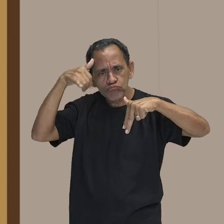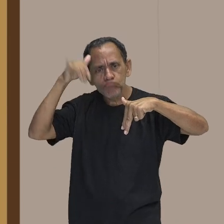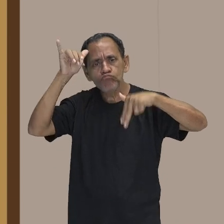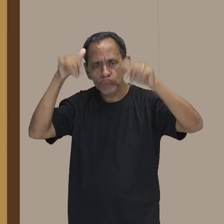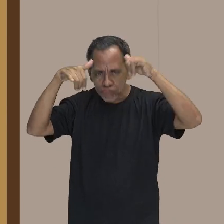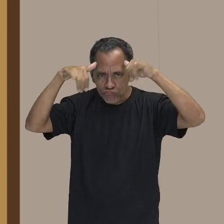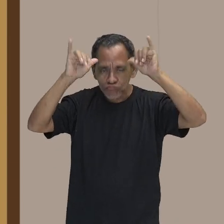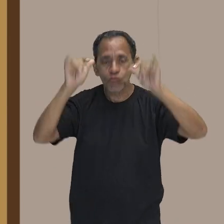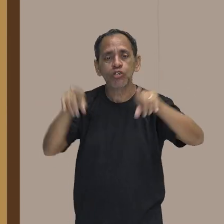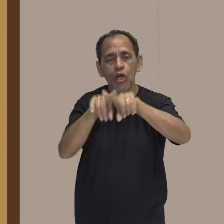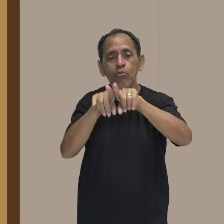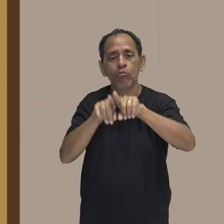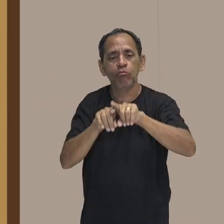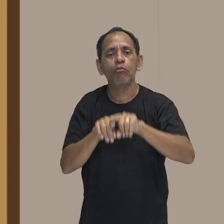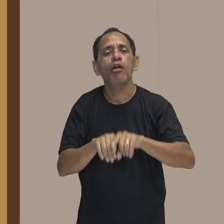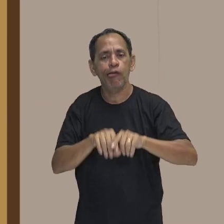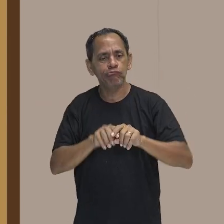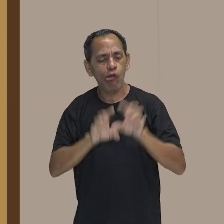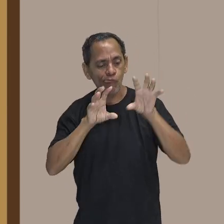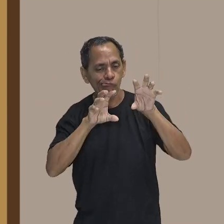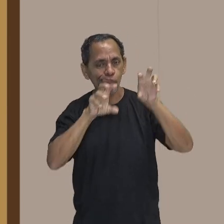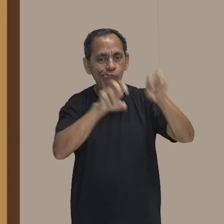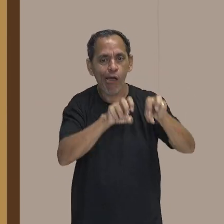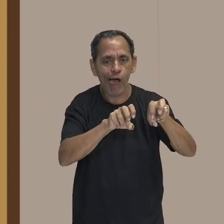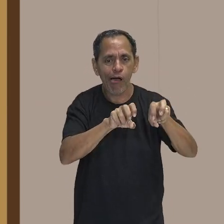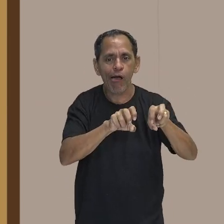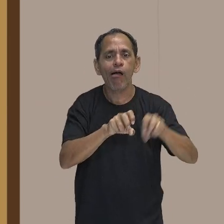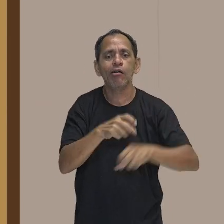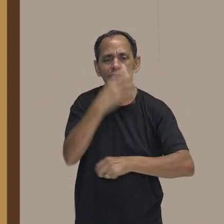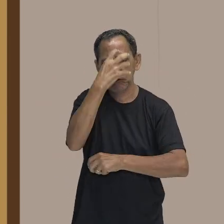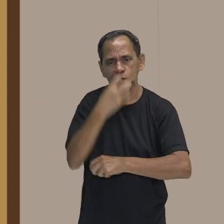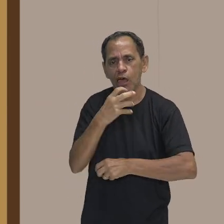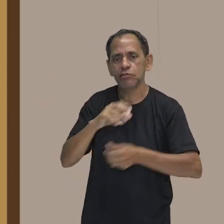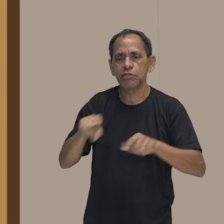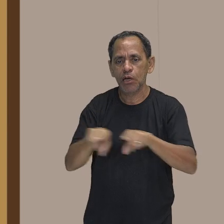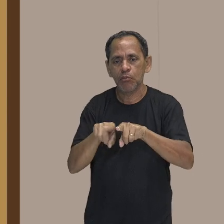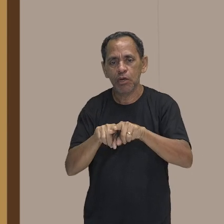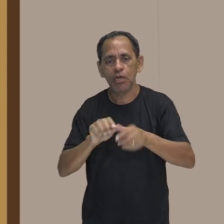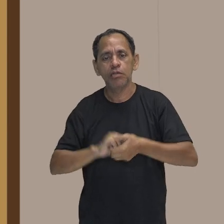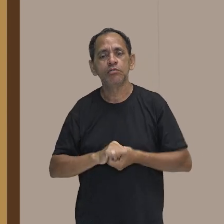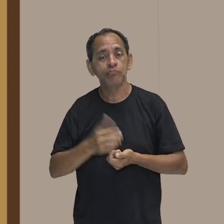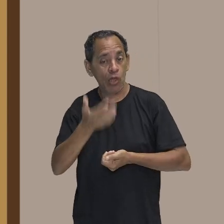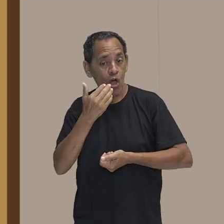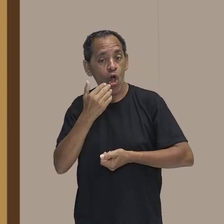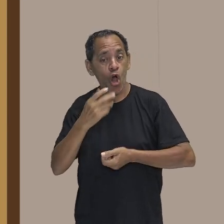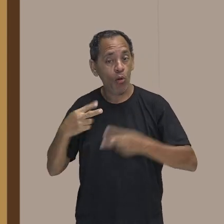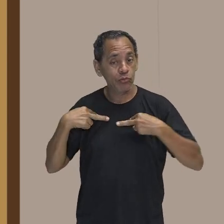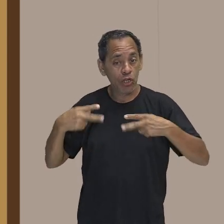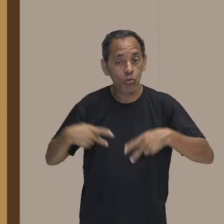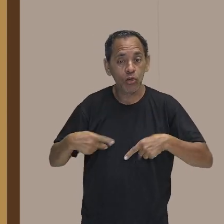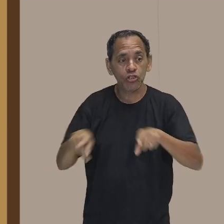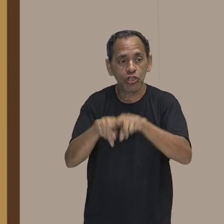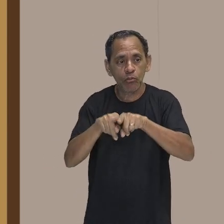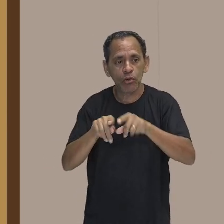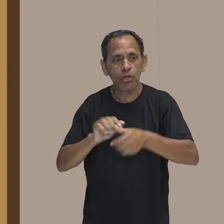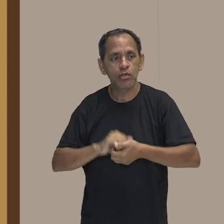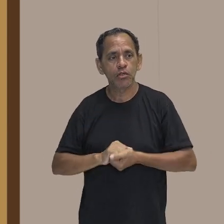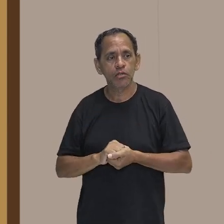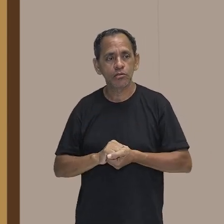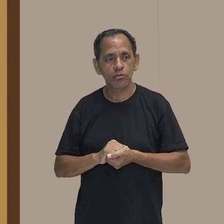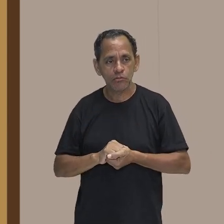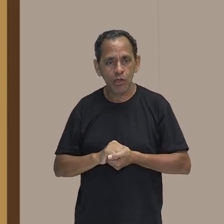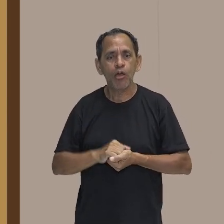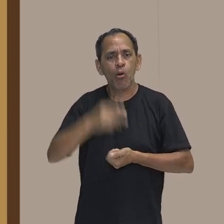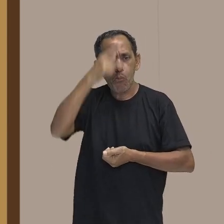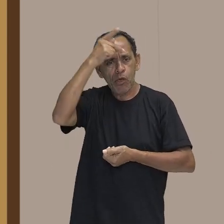grande ferocidade. E, segundo a mitologia, ele se alimentava de seres humanos. Gente, nasceu